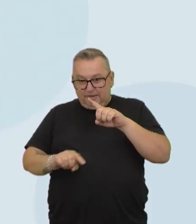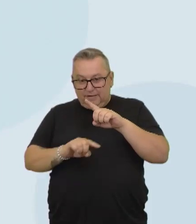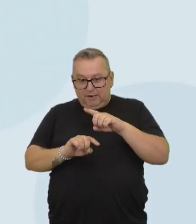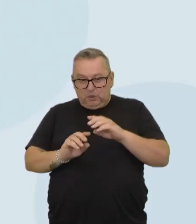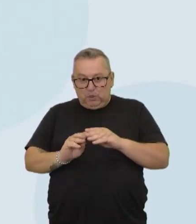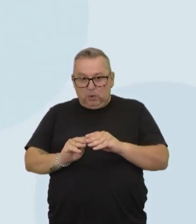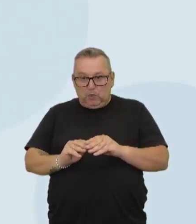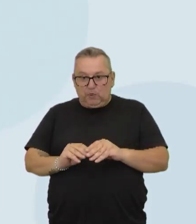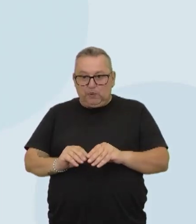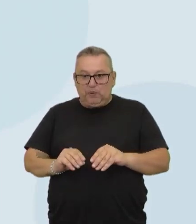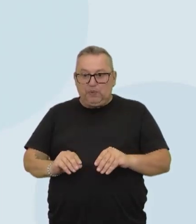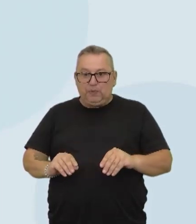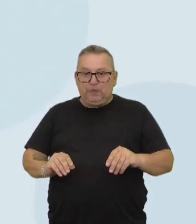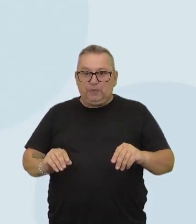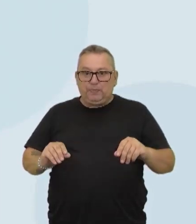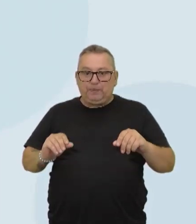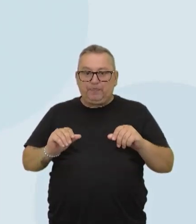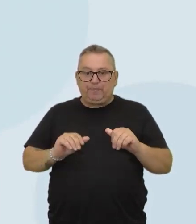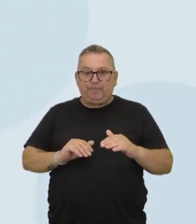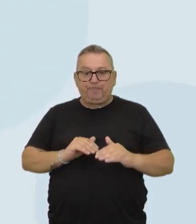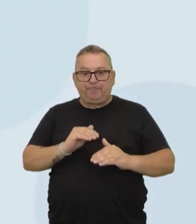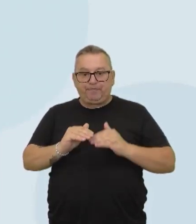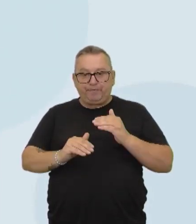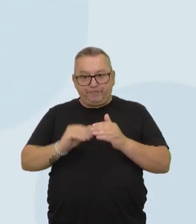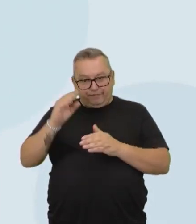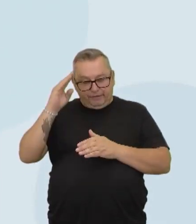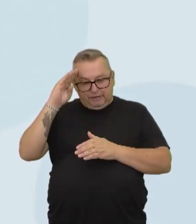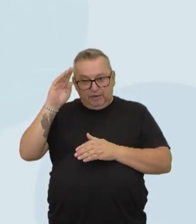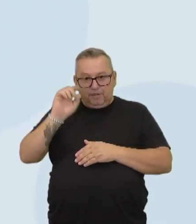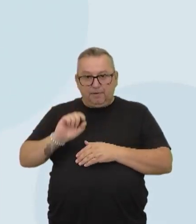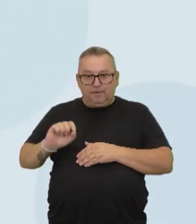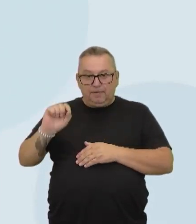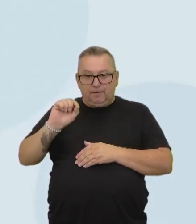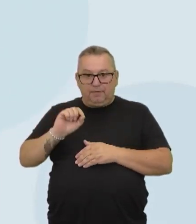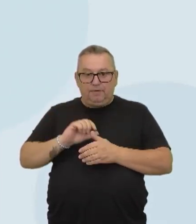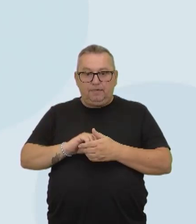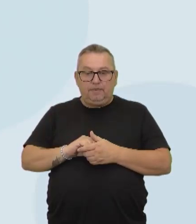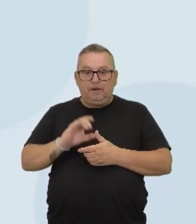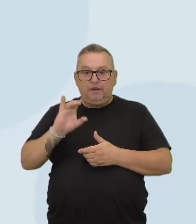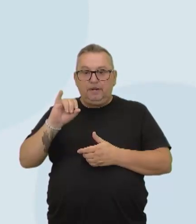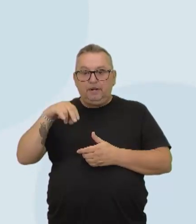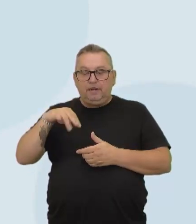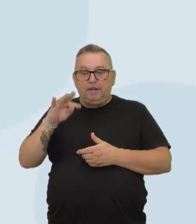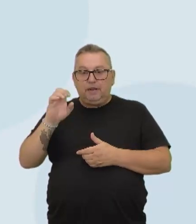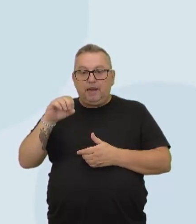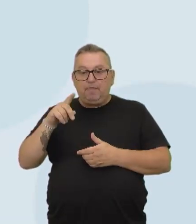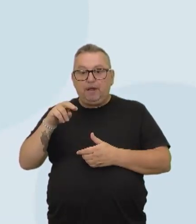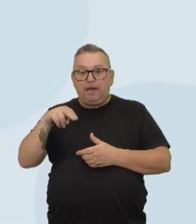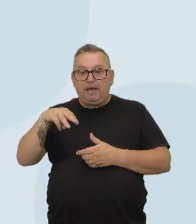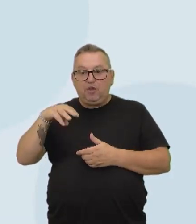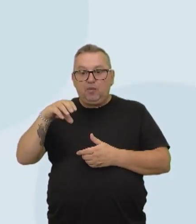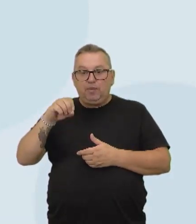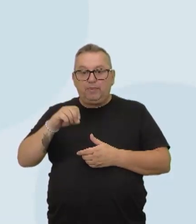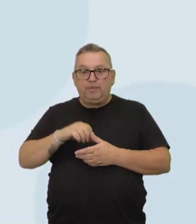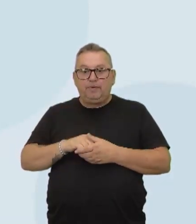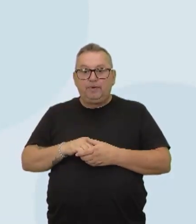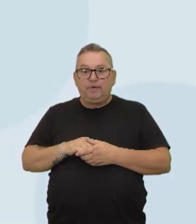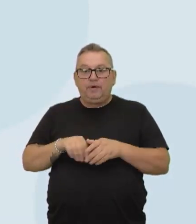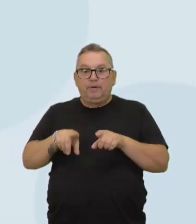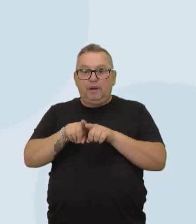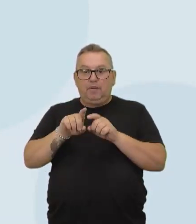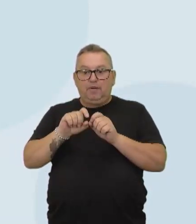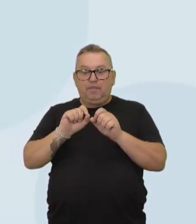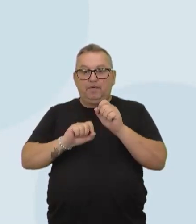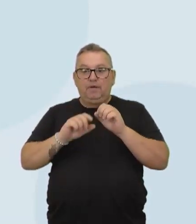decompondo, né? Através do processo, principalmente aí de intemperismo, que pode ser químico, físico, né? Que aí